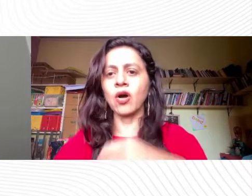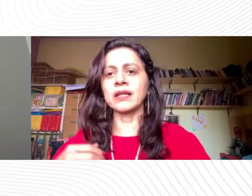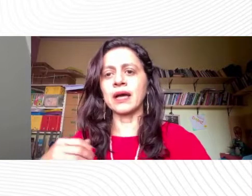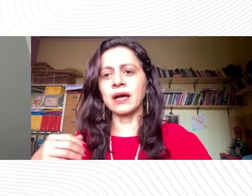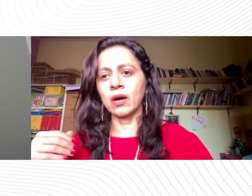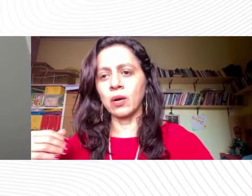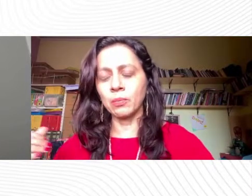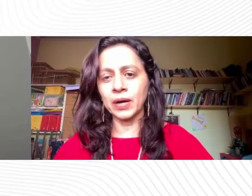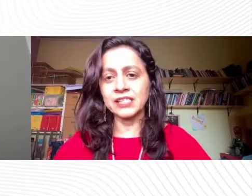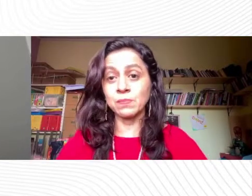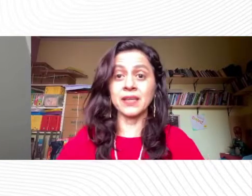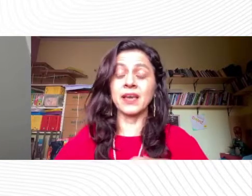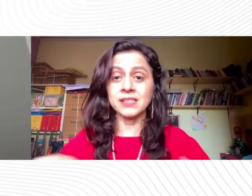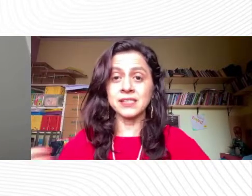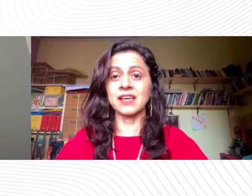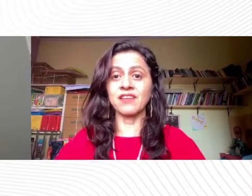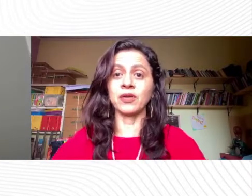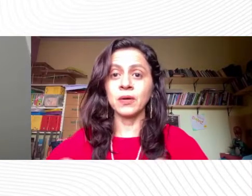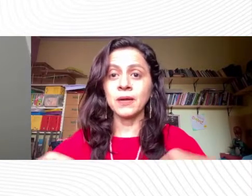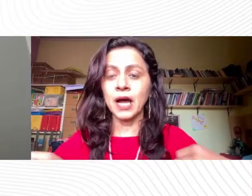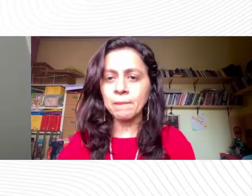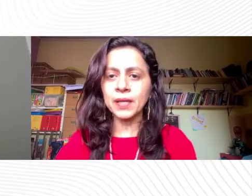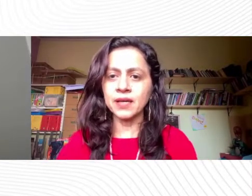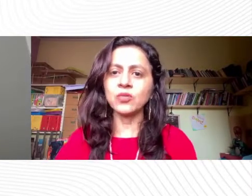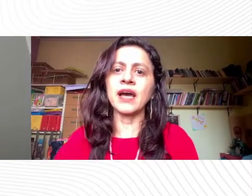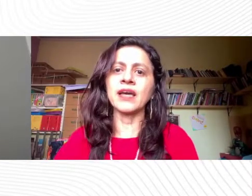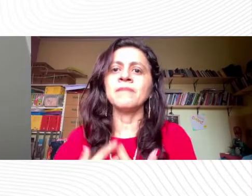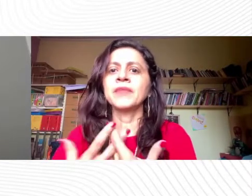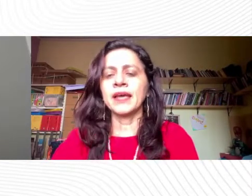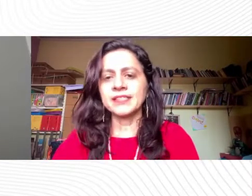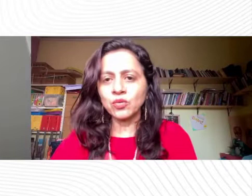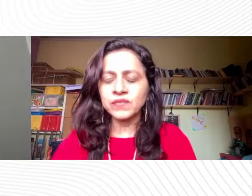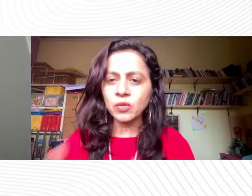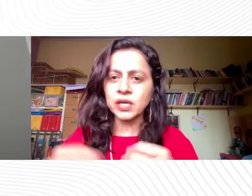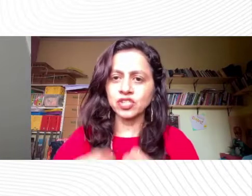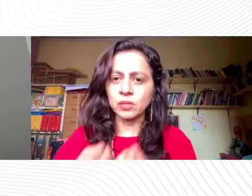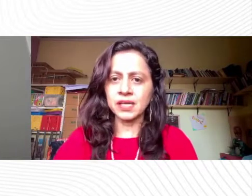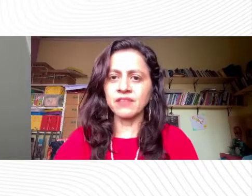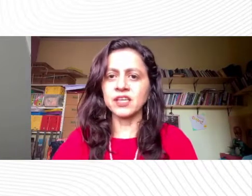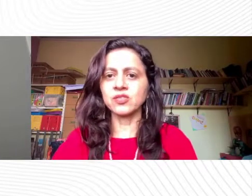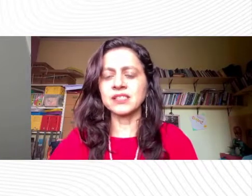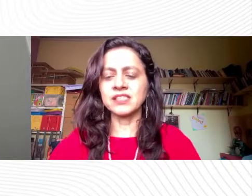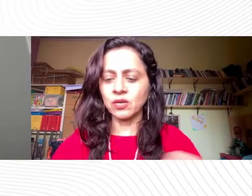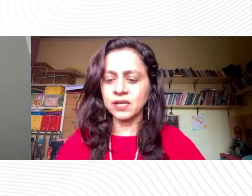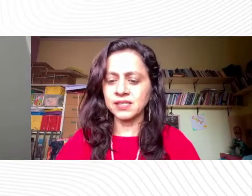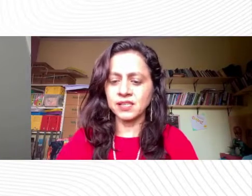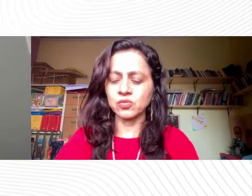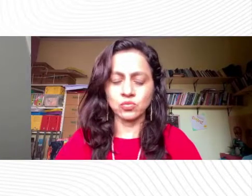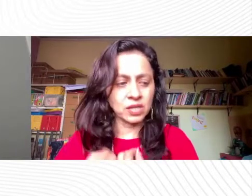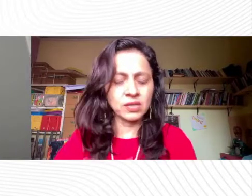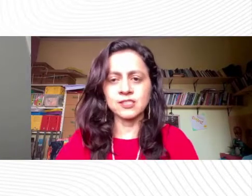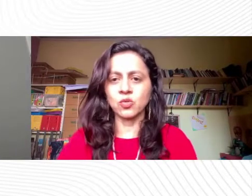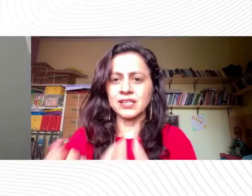melhor, a experiências, né, que foram ampliando, e aí sem dúvida nenhuma, a gente observa isso, que esses